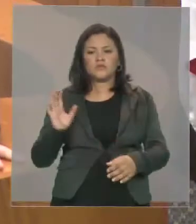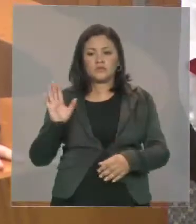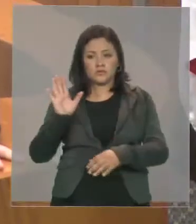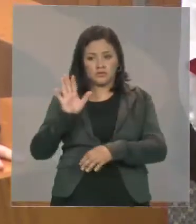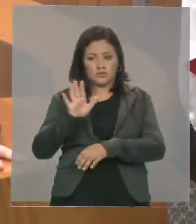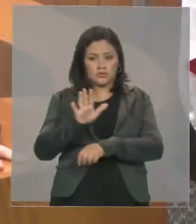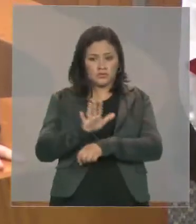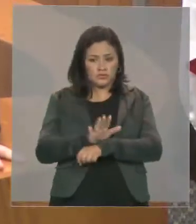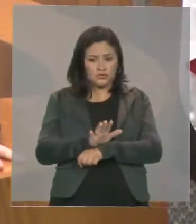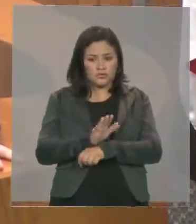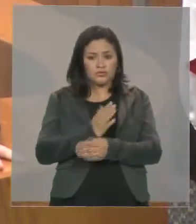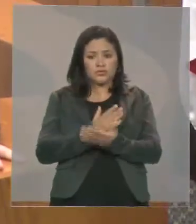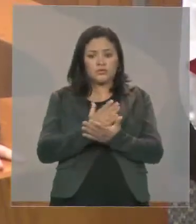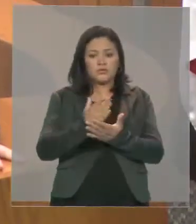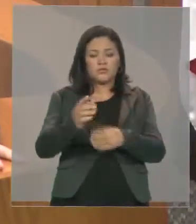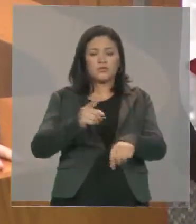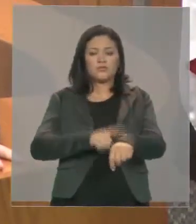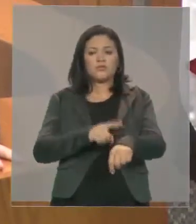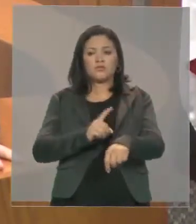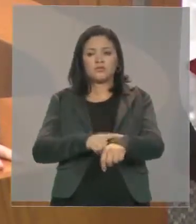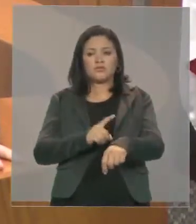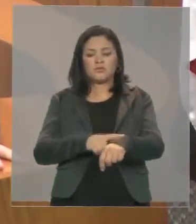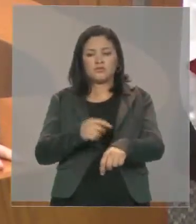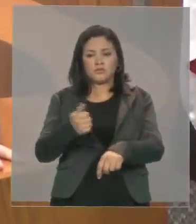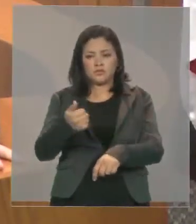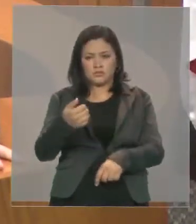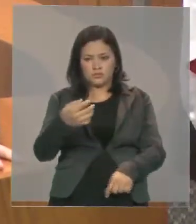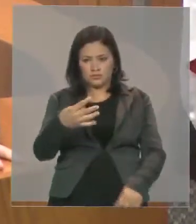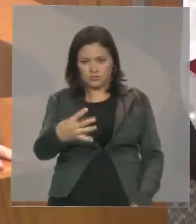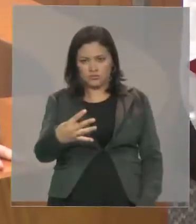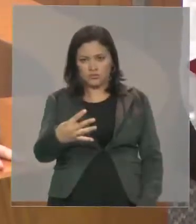a partir das 14 horas.